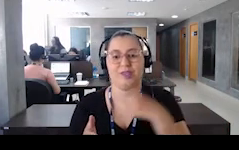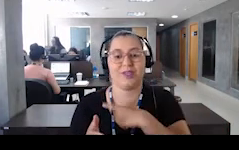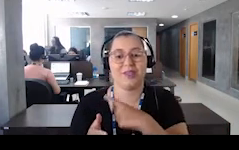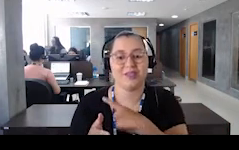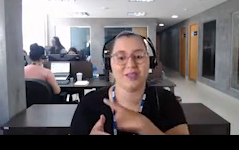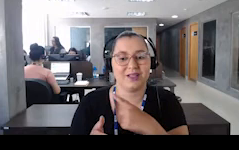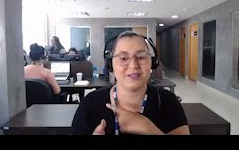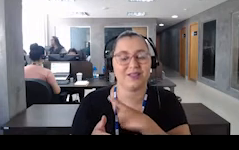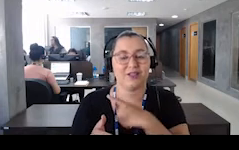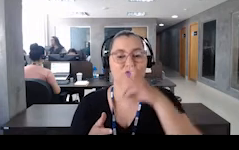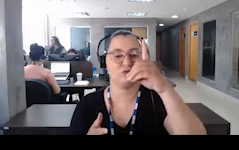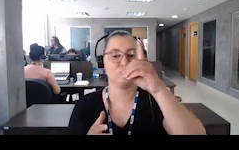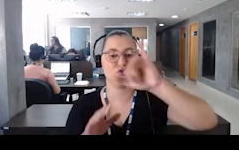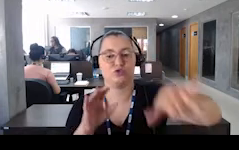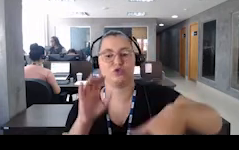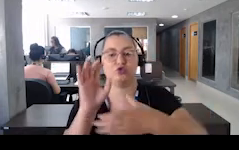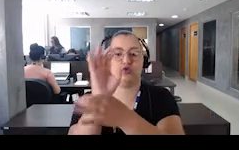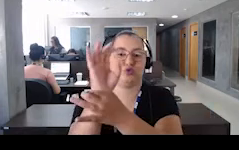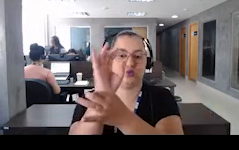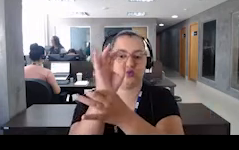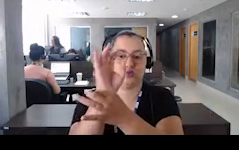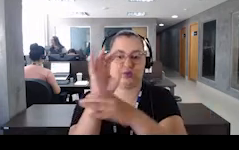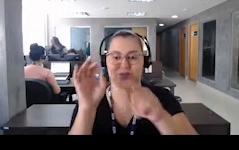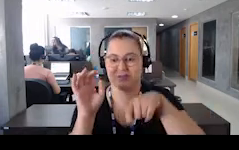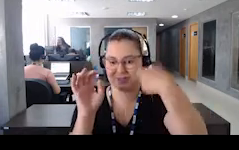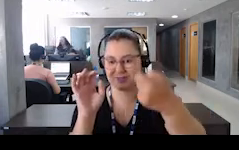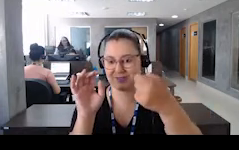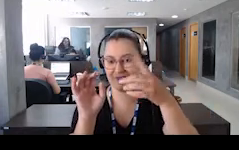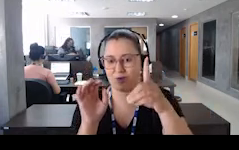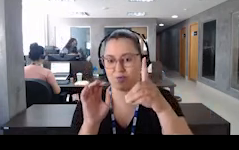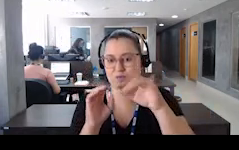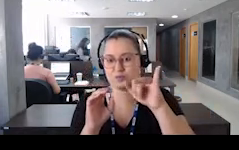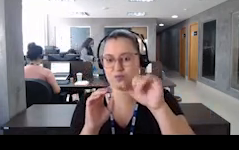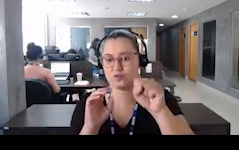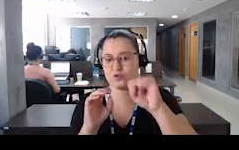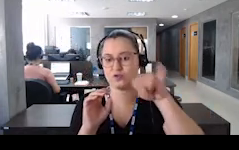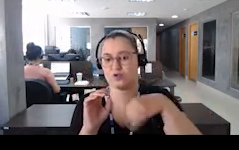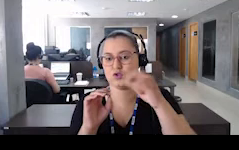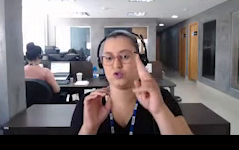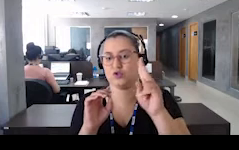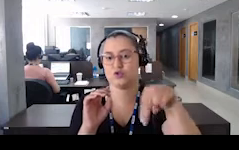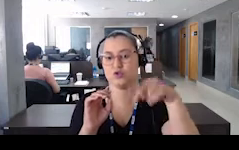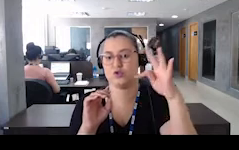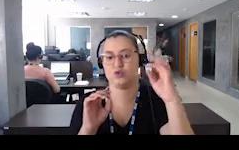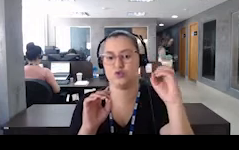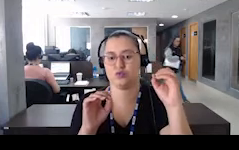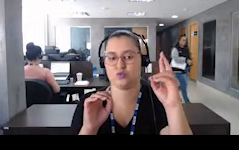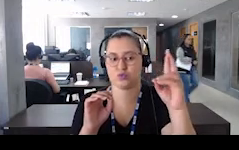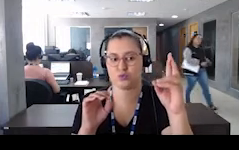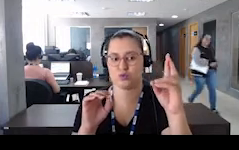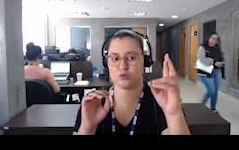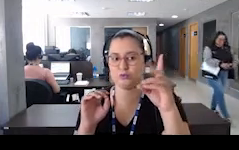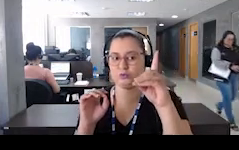E elas são acionadas por um disjuntor. Vou mostrar aqui para vocês o disjuntor, né? Acredito que algumas pessoas já conheçam, mas